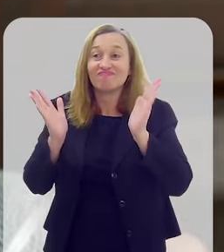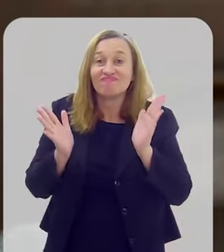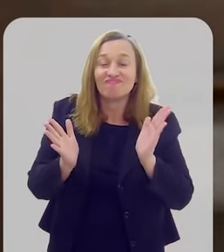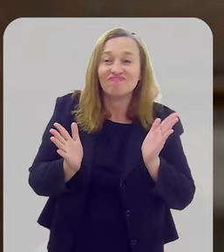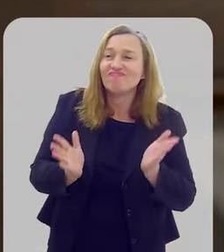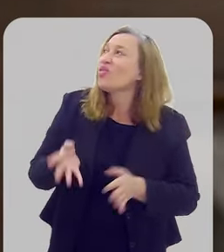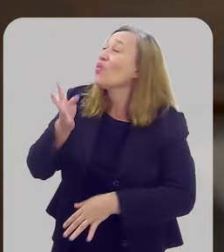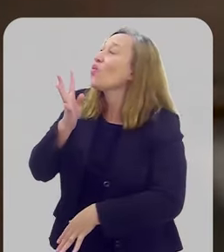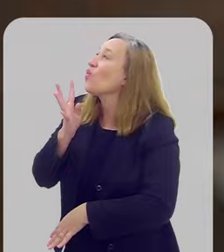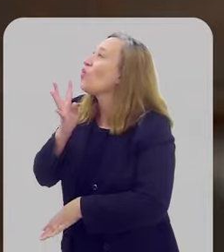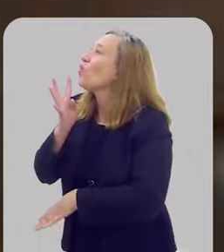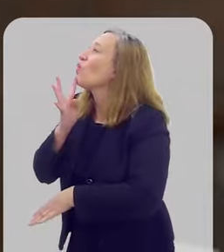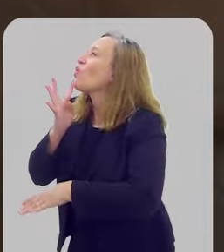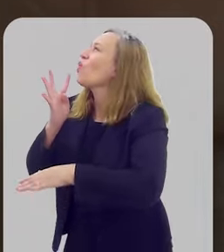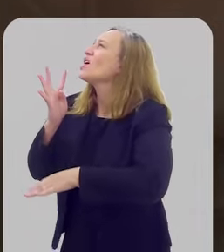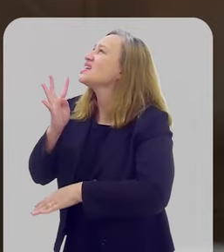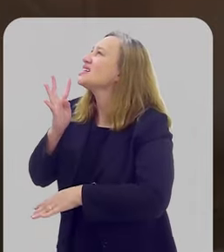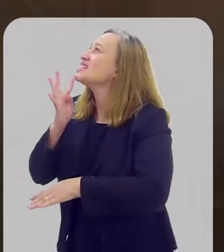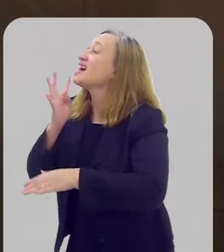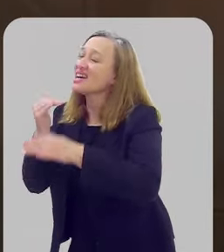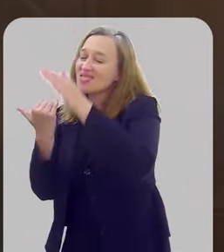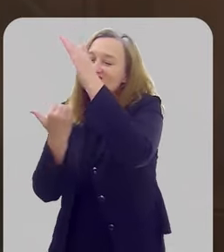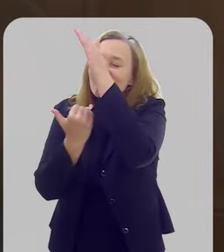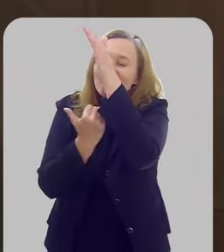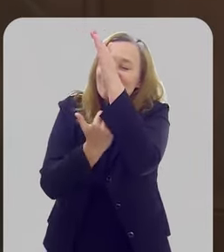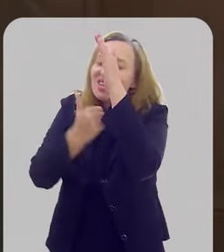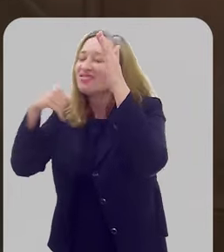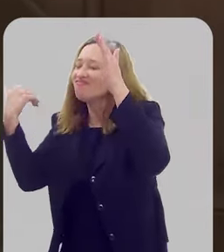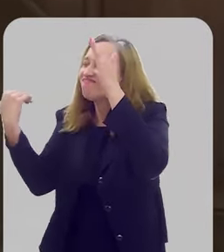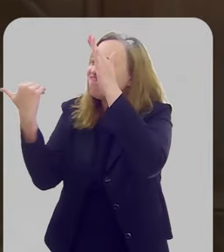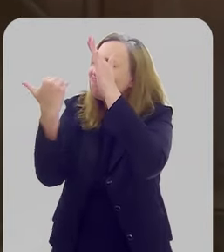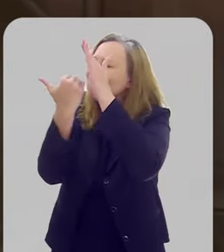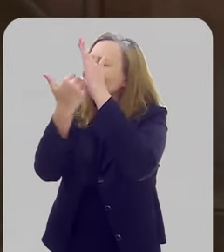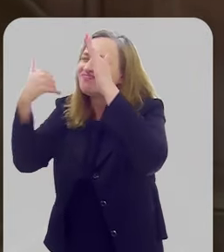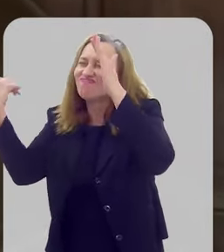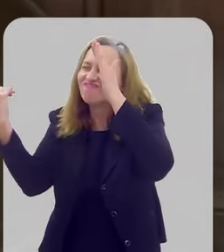hoje conhecer-te muito